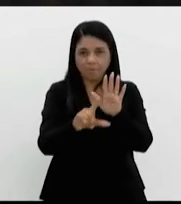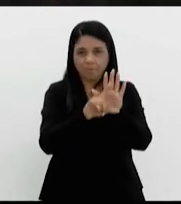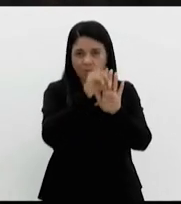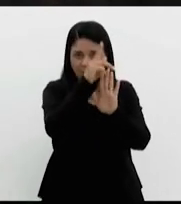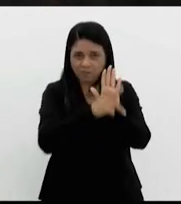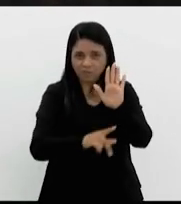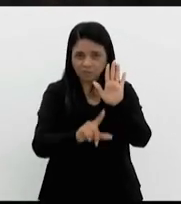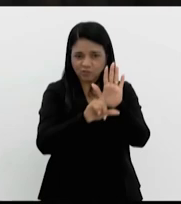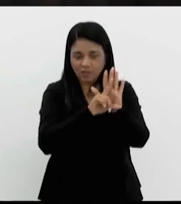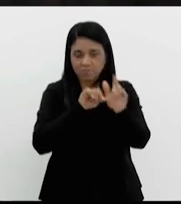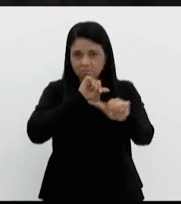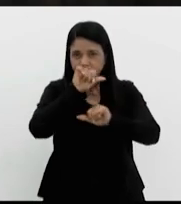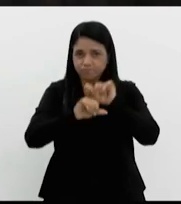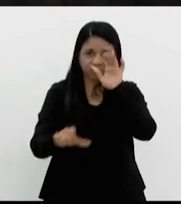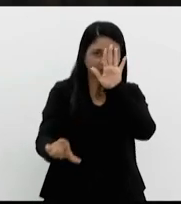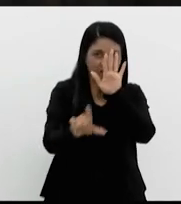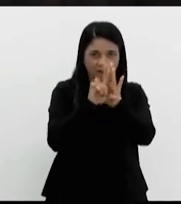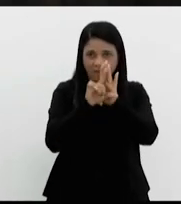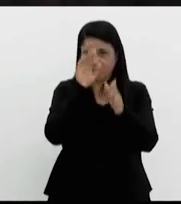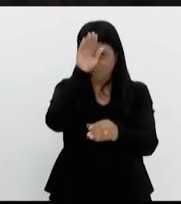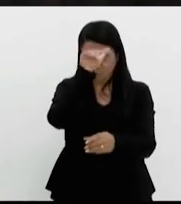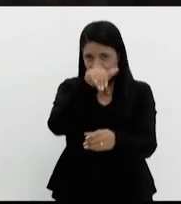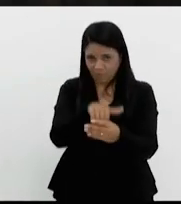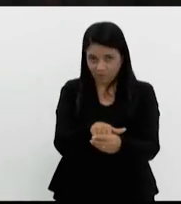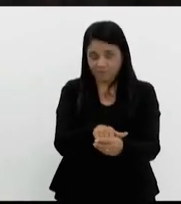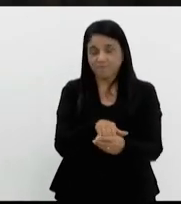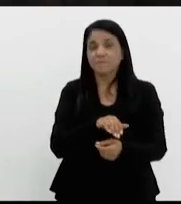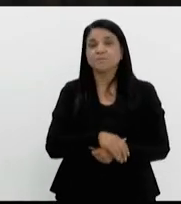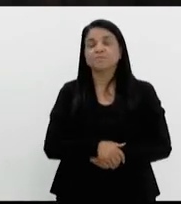Esse projeto vai voltar